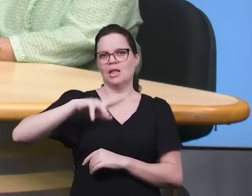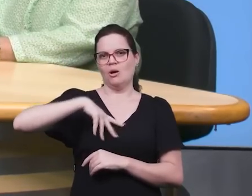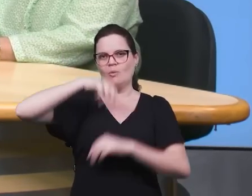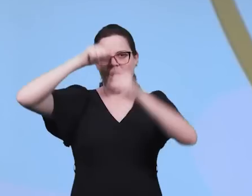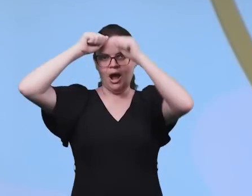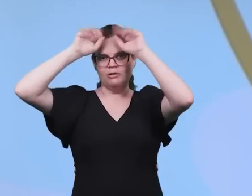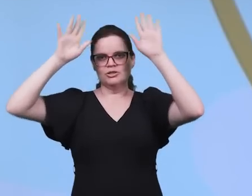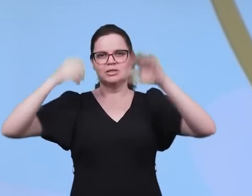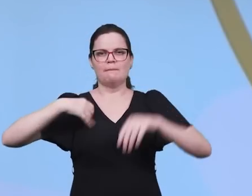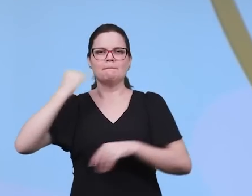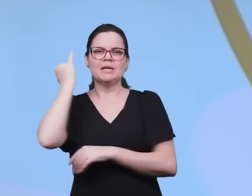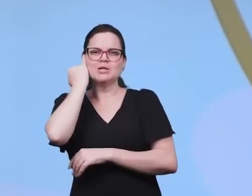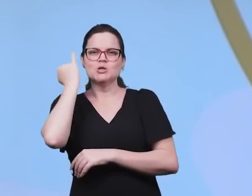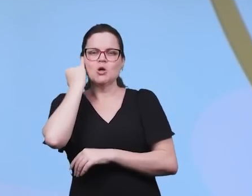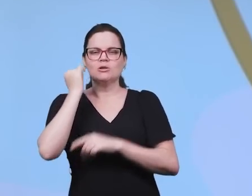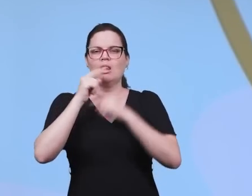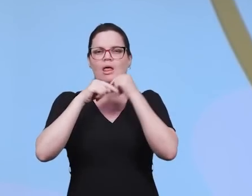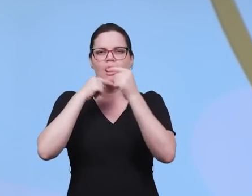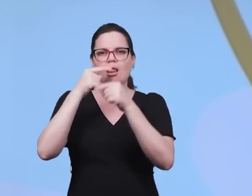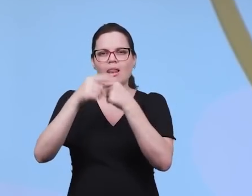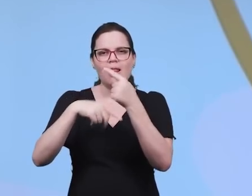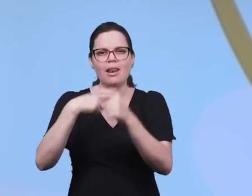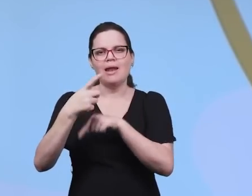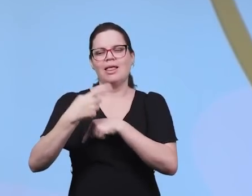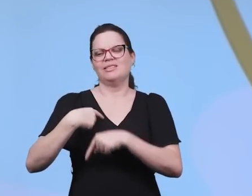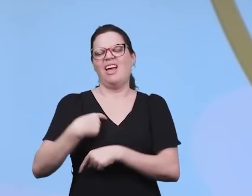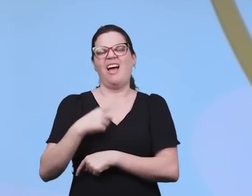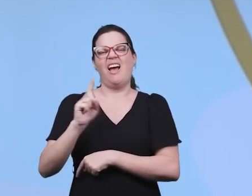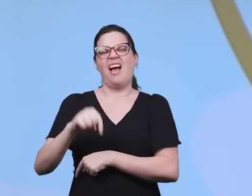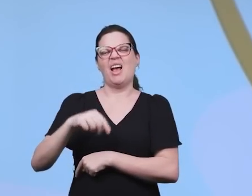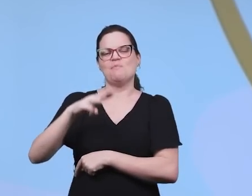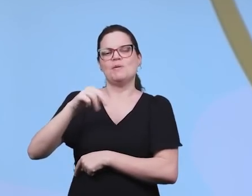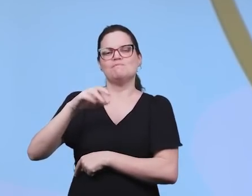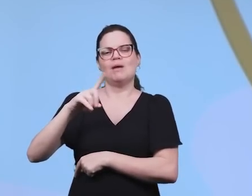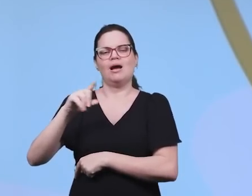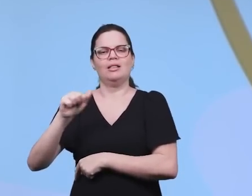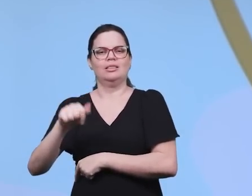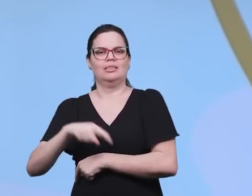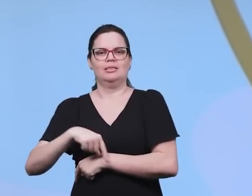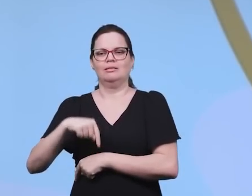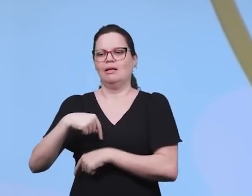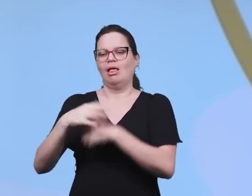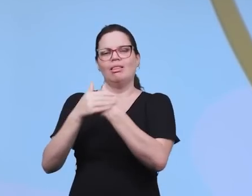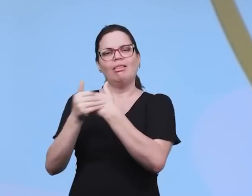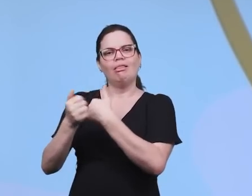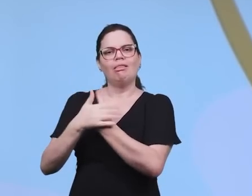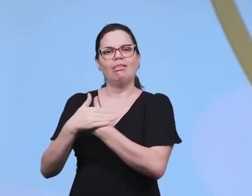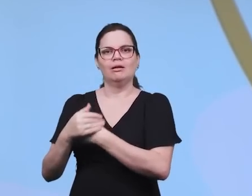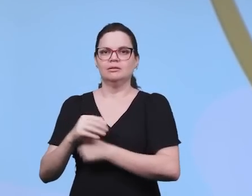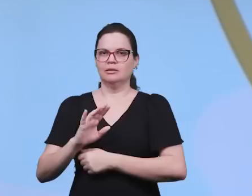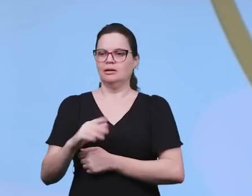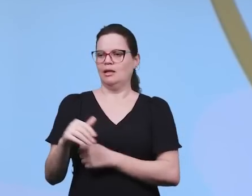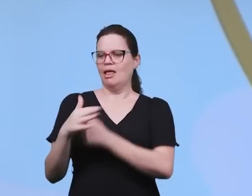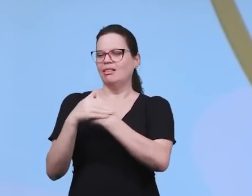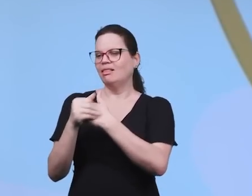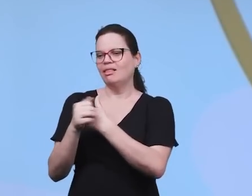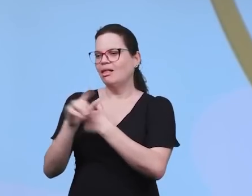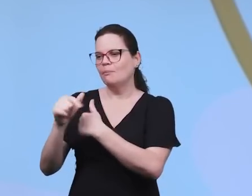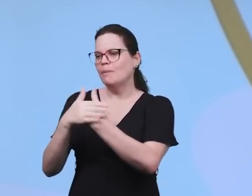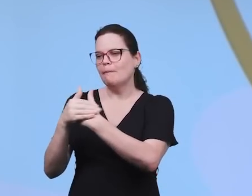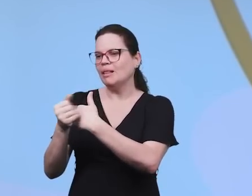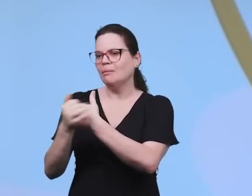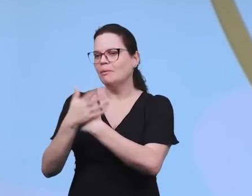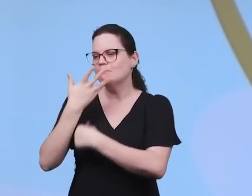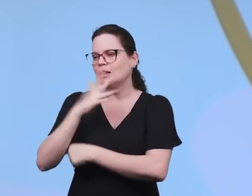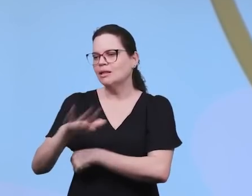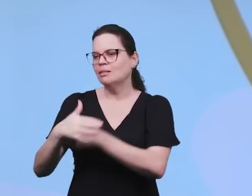preguiçoso, é procrastinador, é cheio de mimos, né? Porque aquela pessoa que não consegue certas coisas vai dizer assim: isso é mimo, isso foi